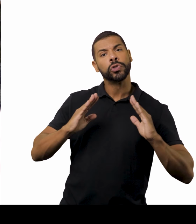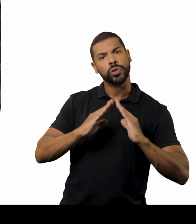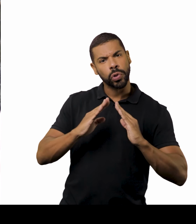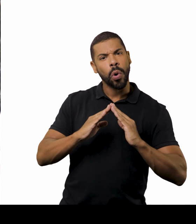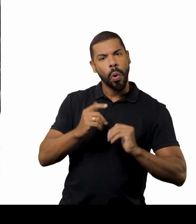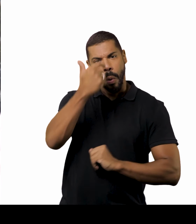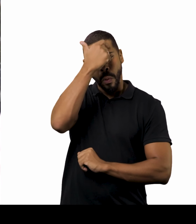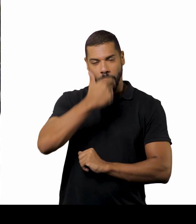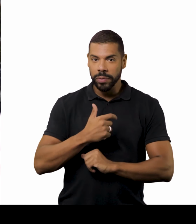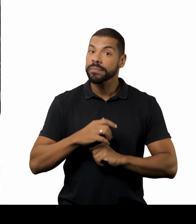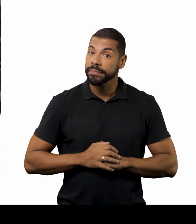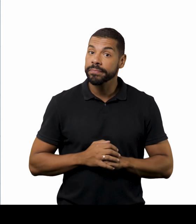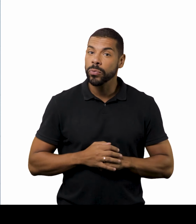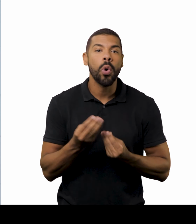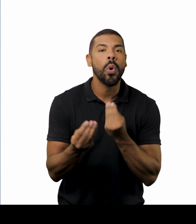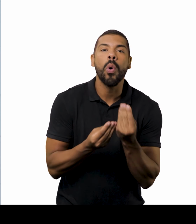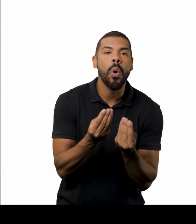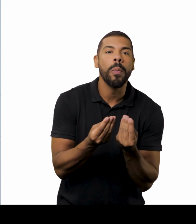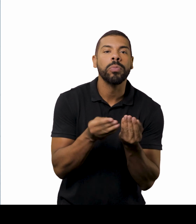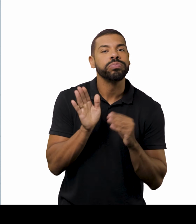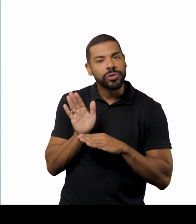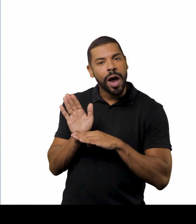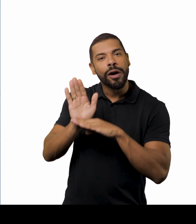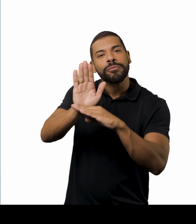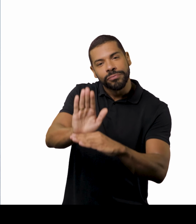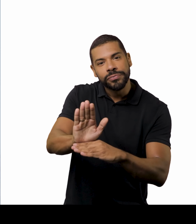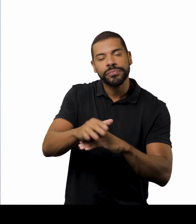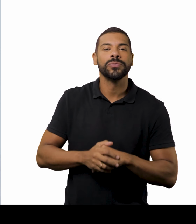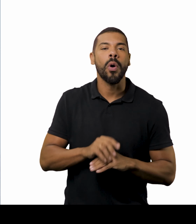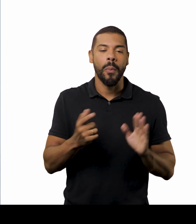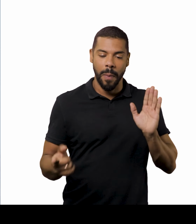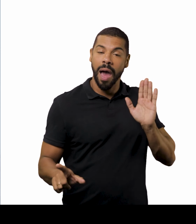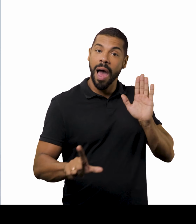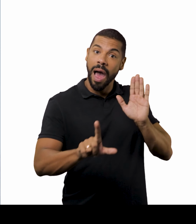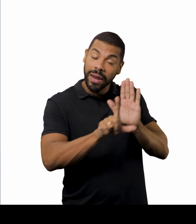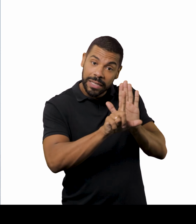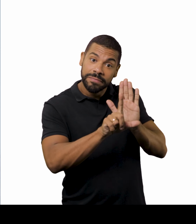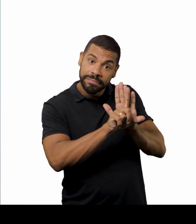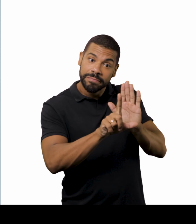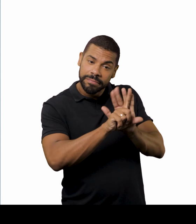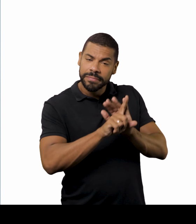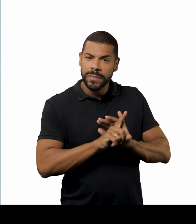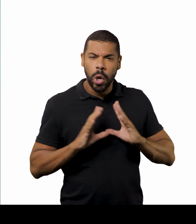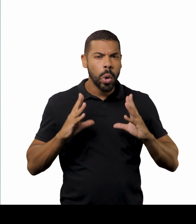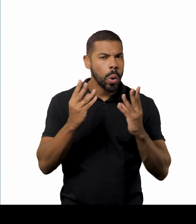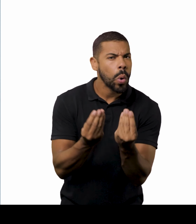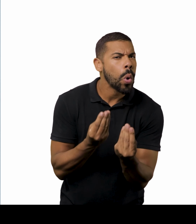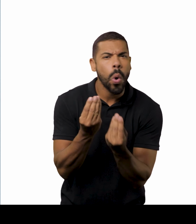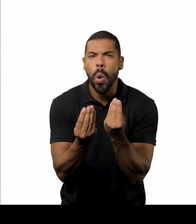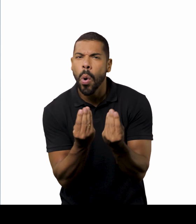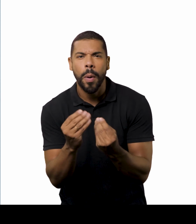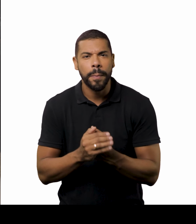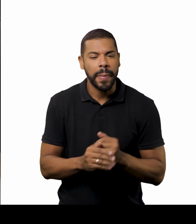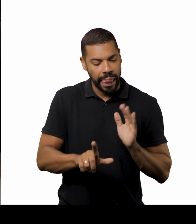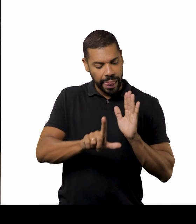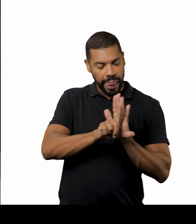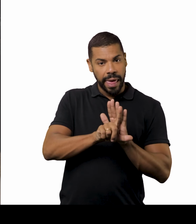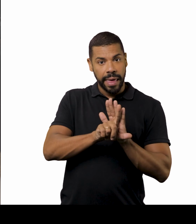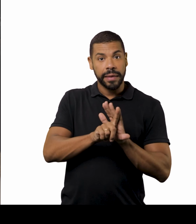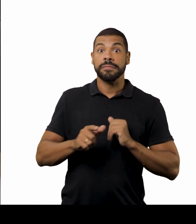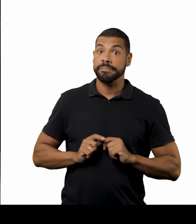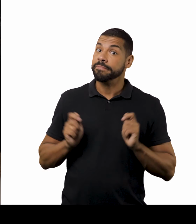eu contribuir para o mundo como cidadã foi me prestar esse serviço, né, de promover a Lei Maria da Penha, o fim da violência contra a mulher. Quando a gente